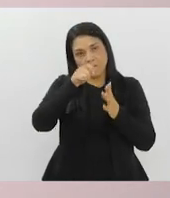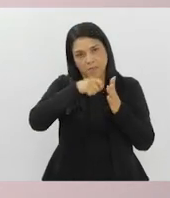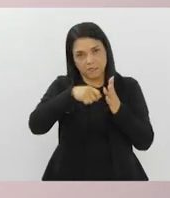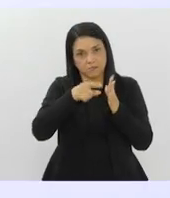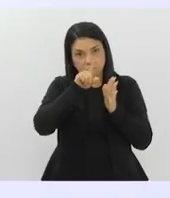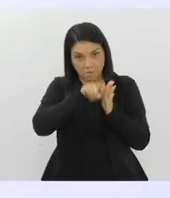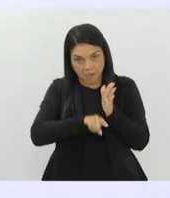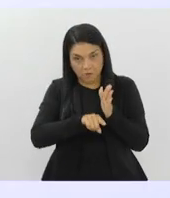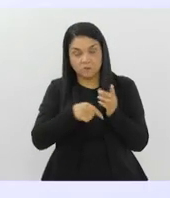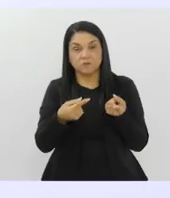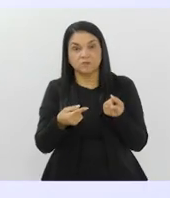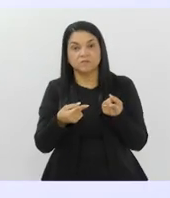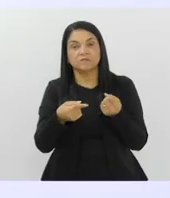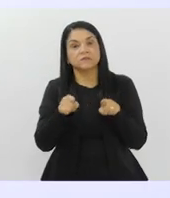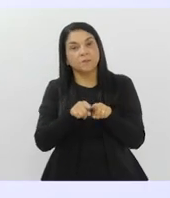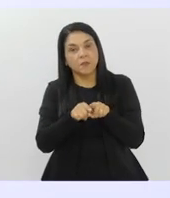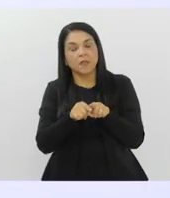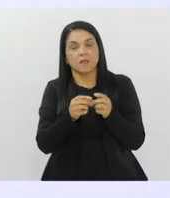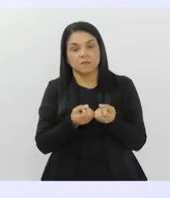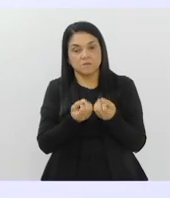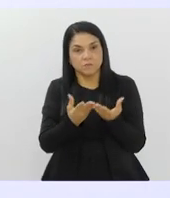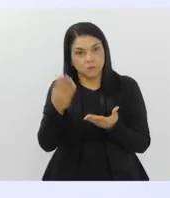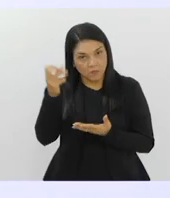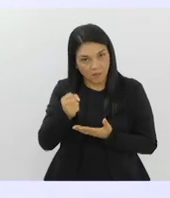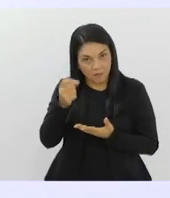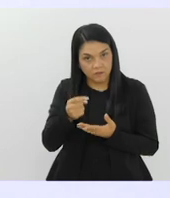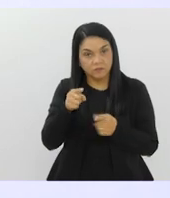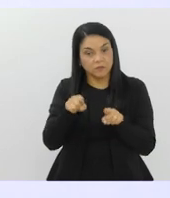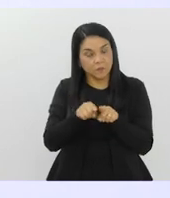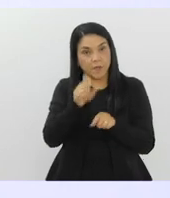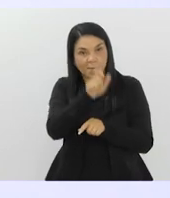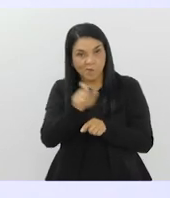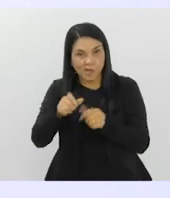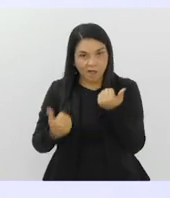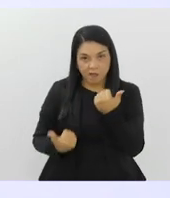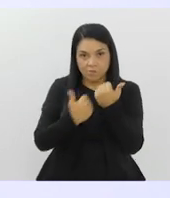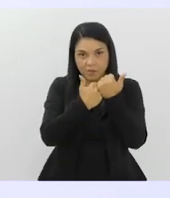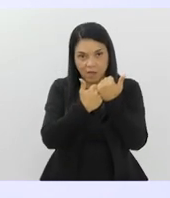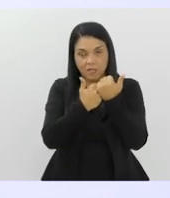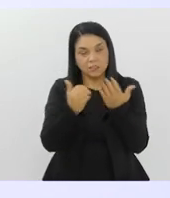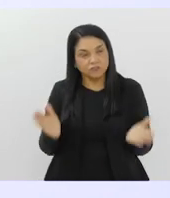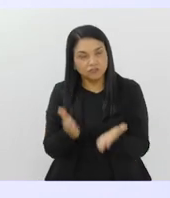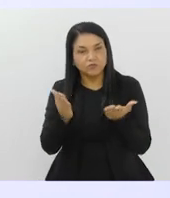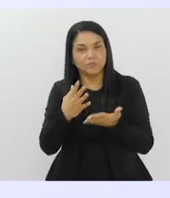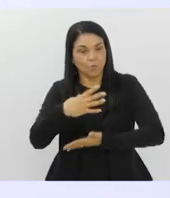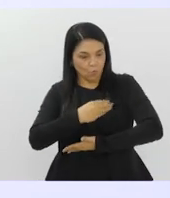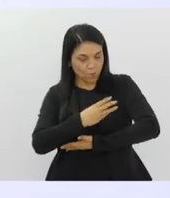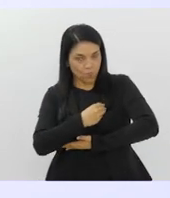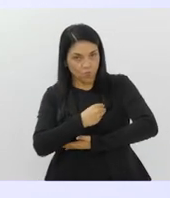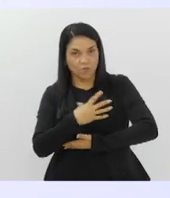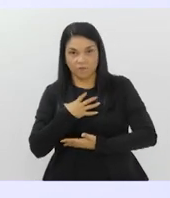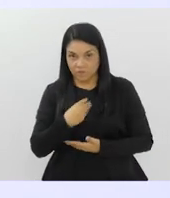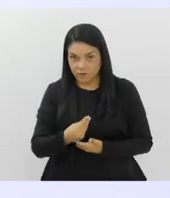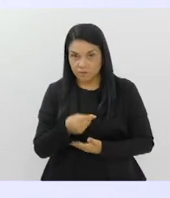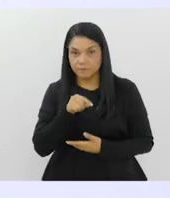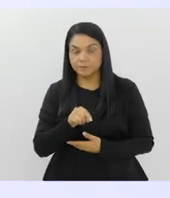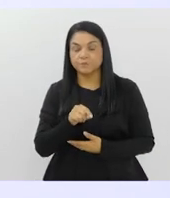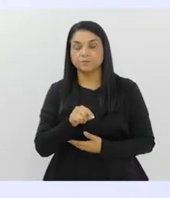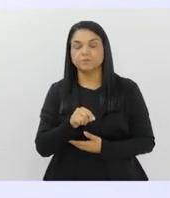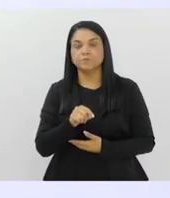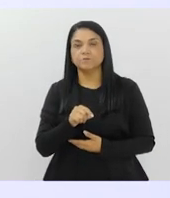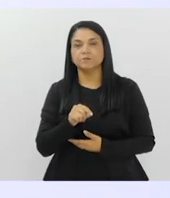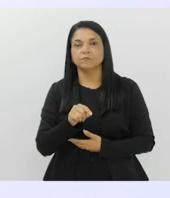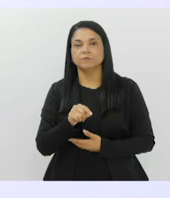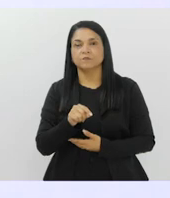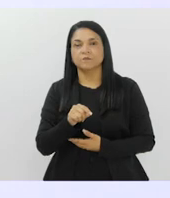quanto essas crianças, essas mulheres que são apoiadas, estimuladas a amamentar seus filhos, né?